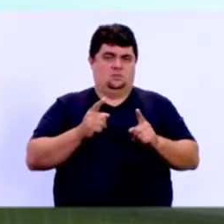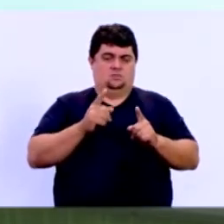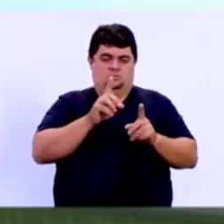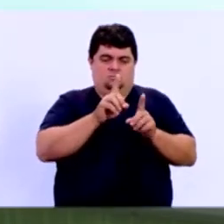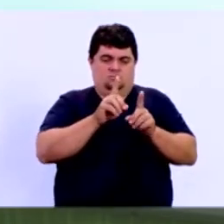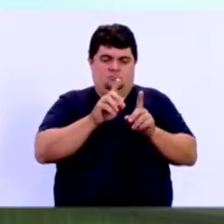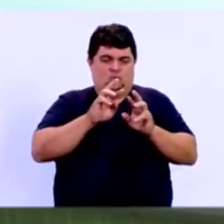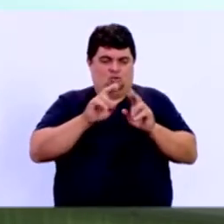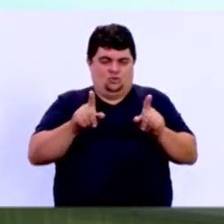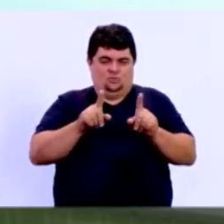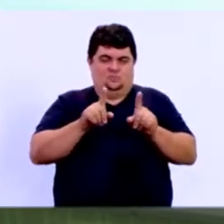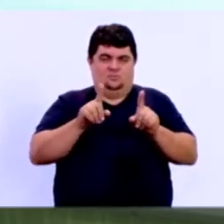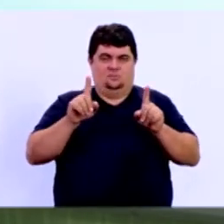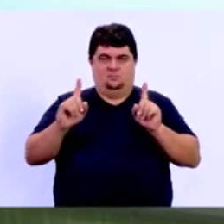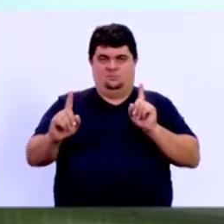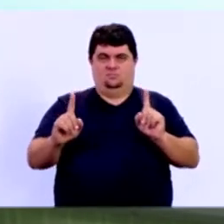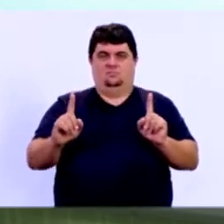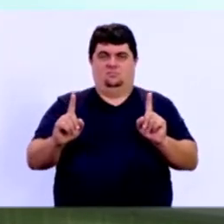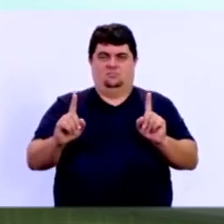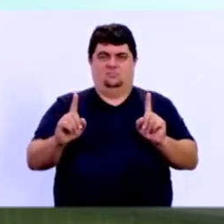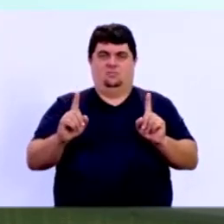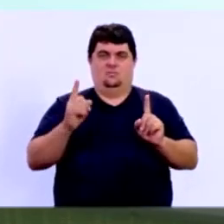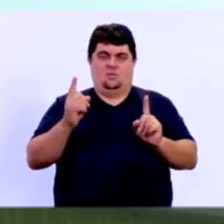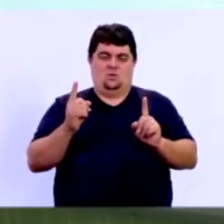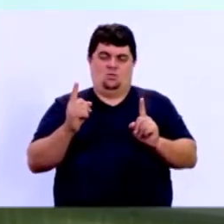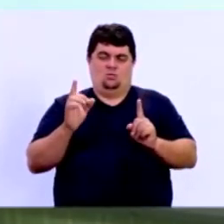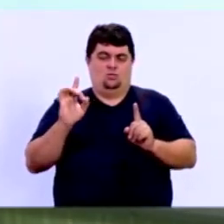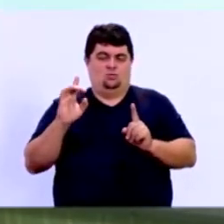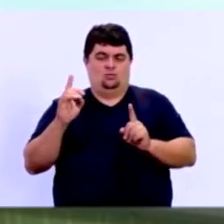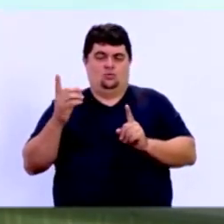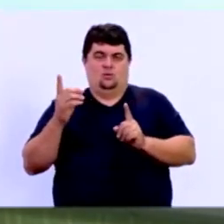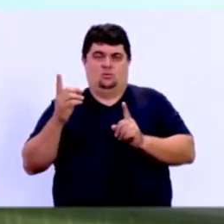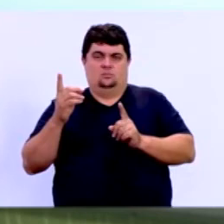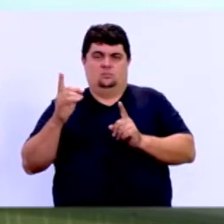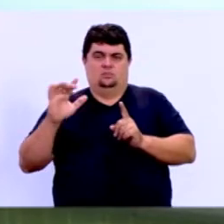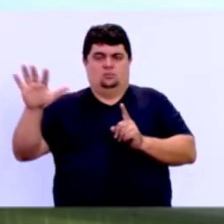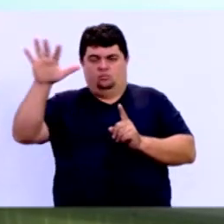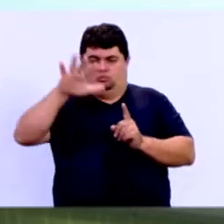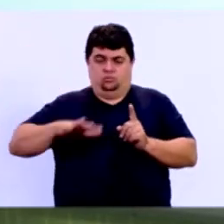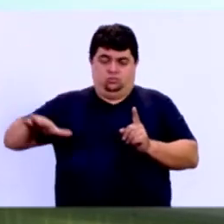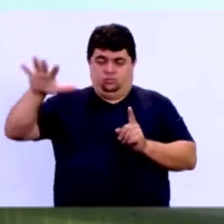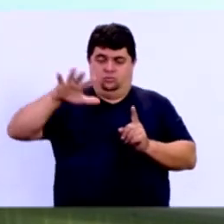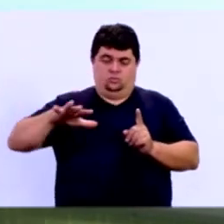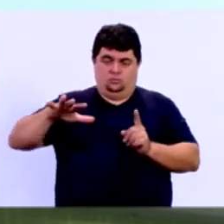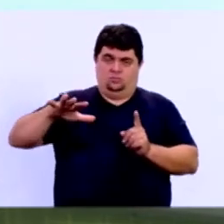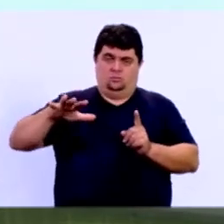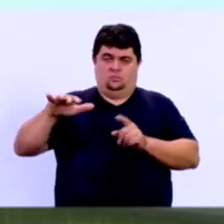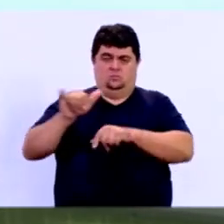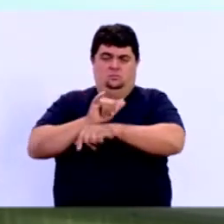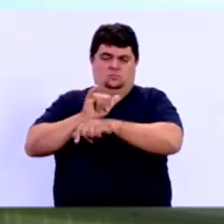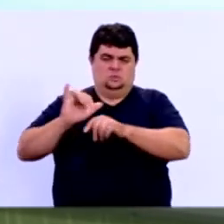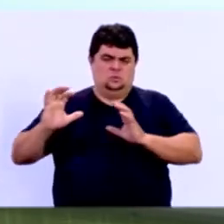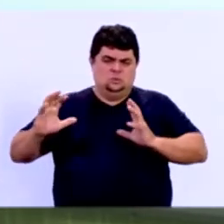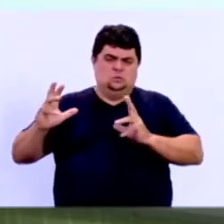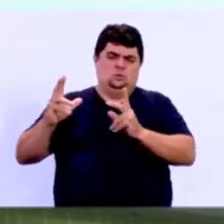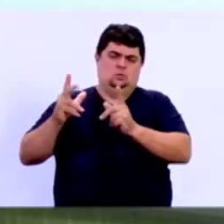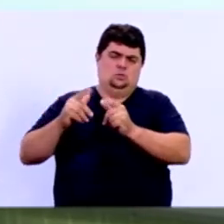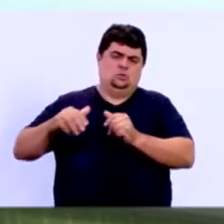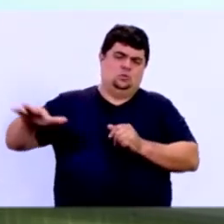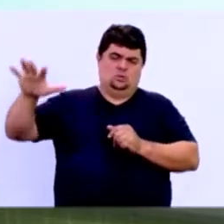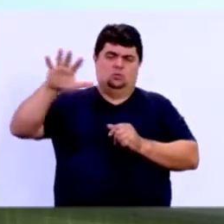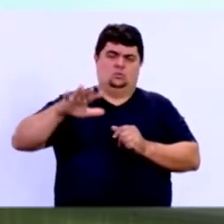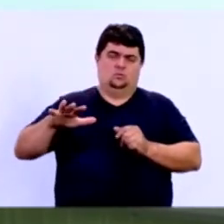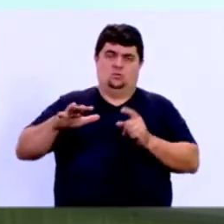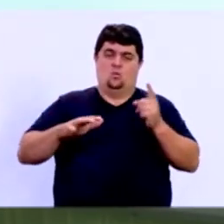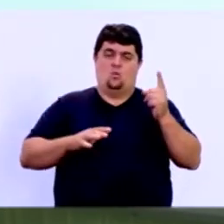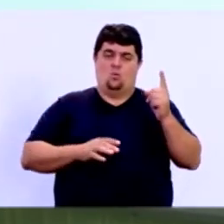um com a sua especificidade. Um vai cuidar da organização como um todo, da estratégia da organização de forma global,